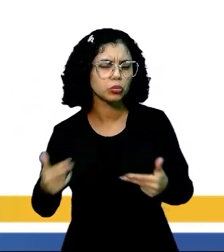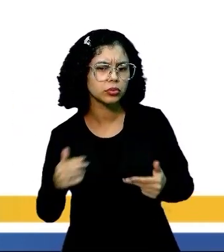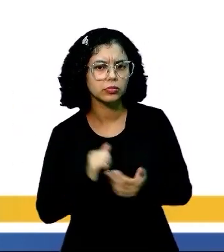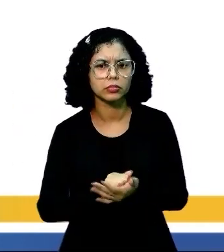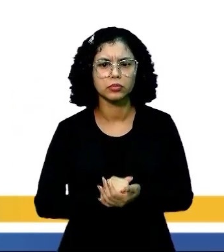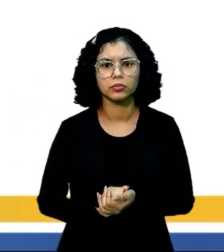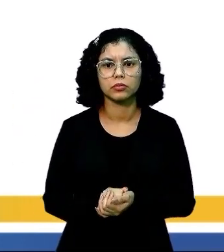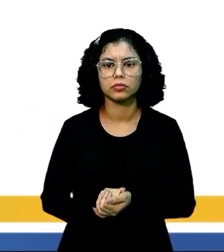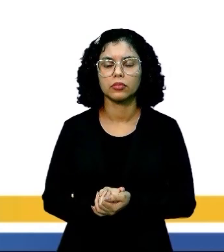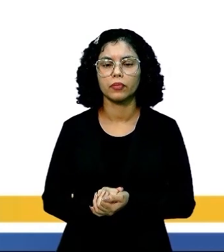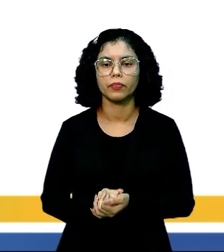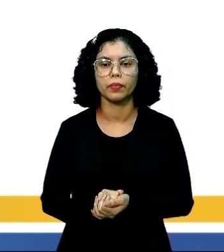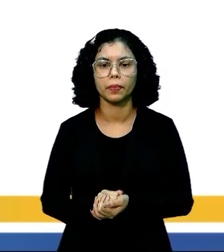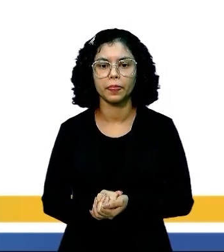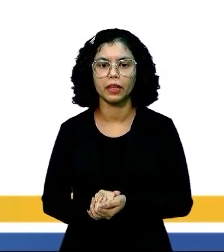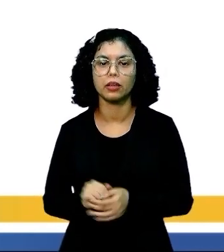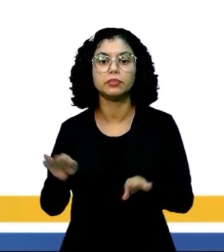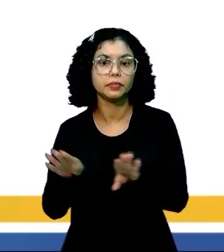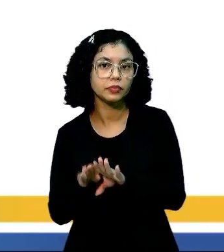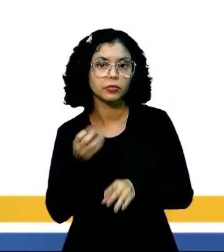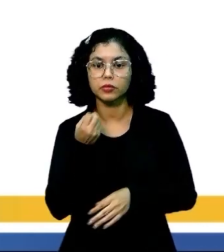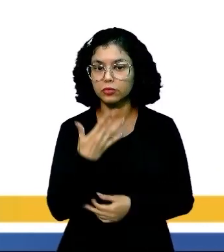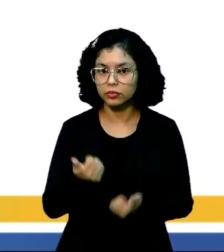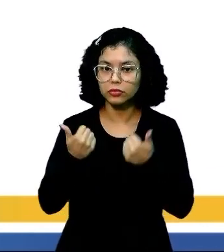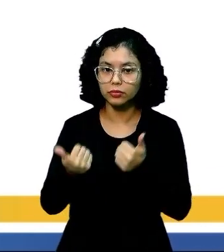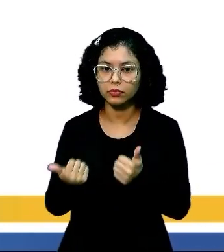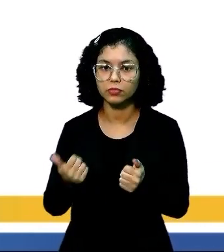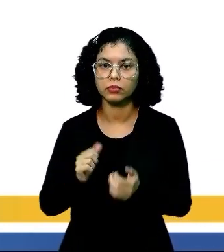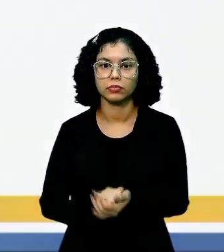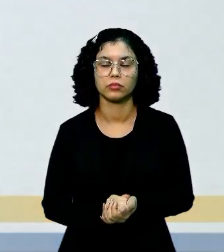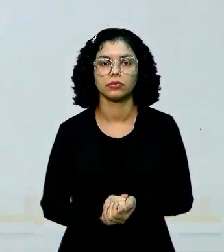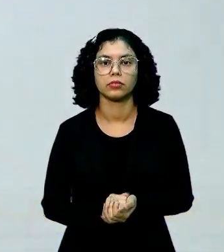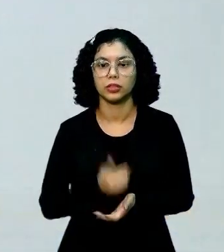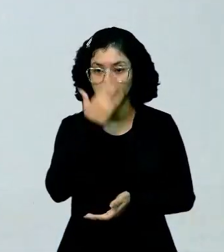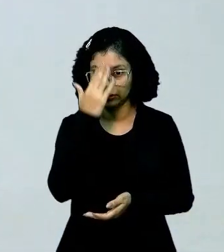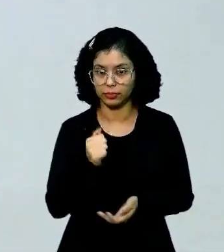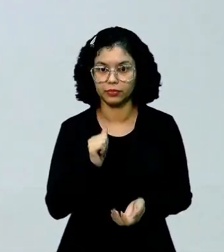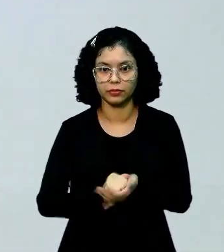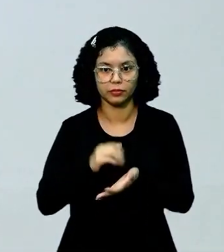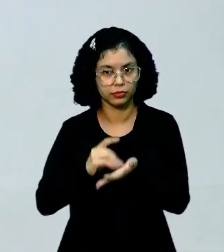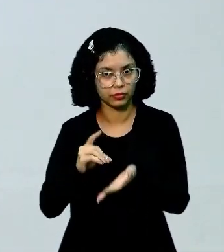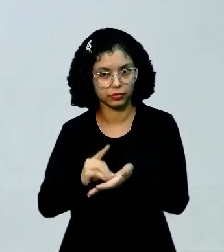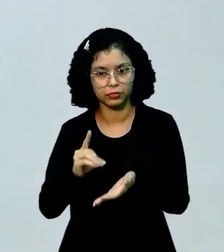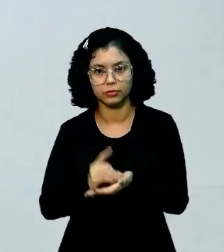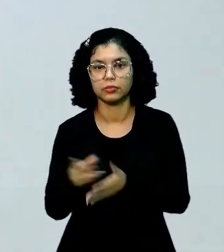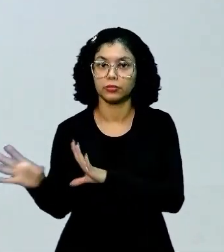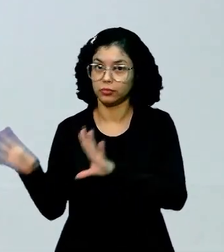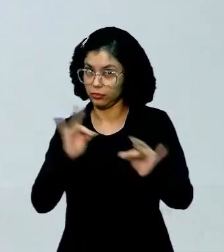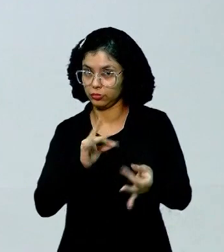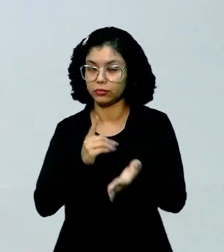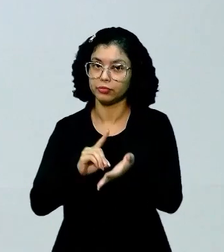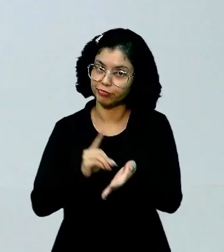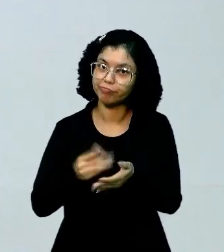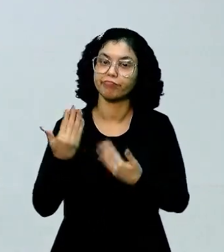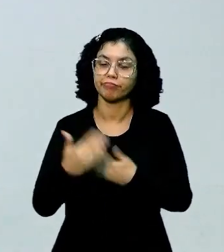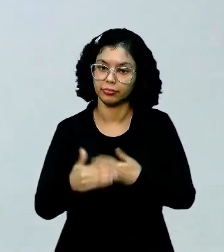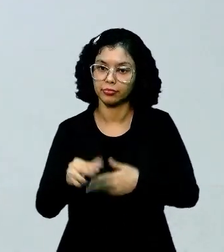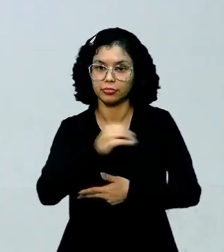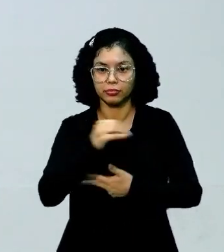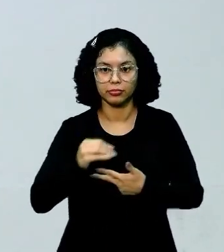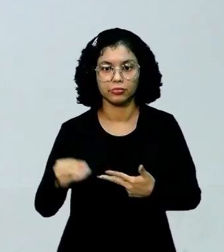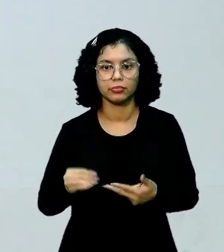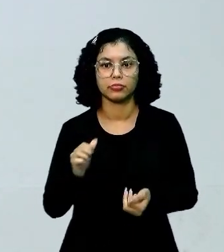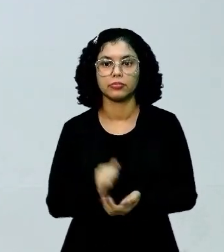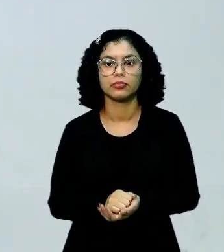lembro, deixar só alguma coisa. Tudo bem, galera, fica com isso, você não é obrigado a ser um dicionário, nem vai estar levando dicionário de língua espanhola para o dia